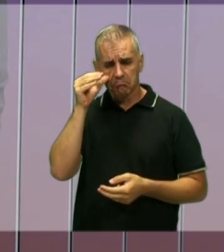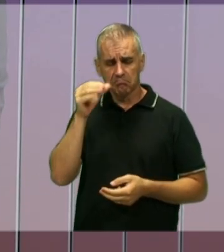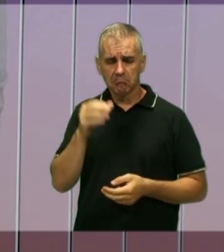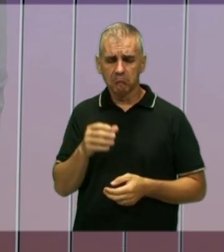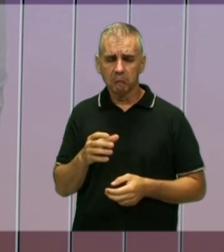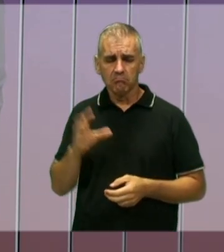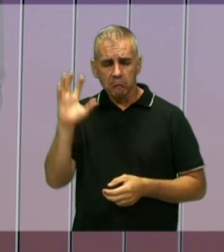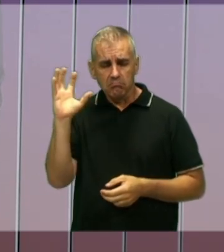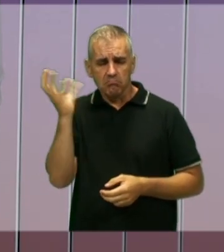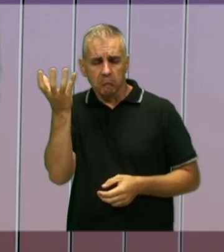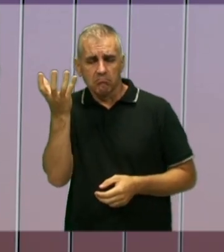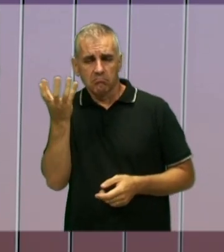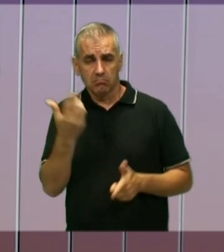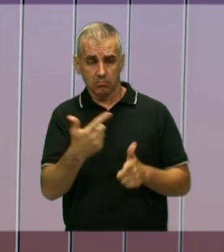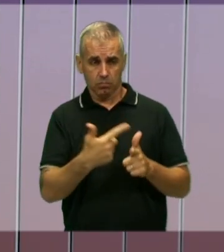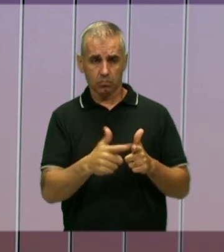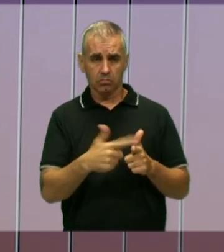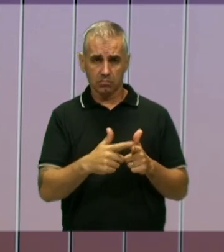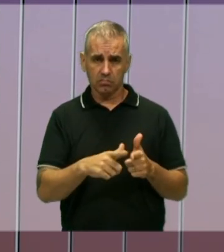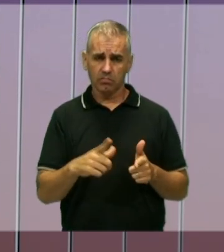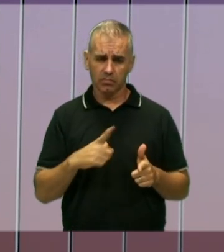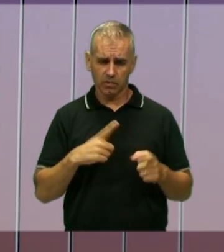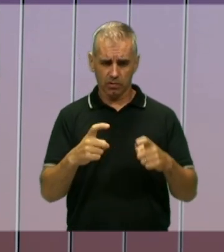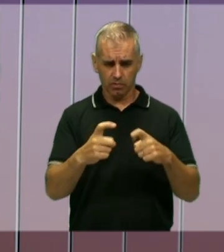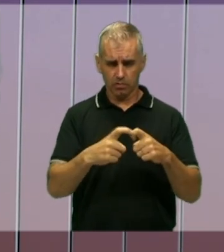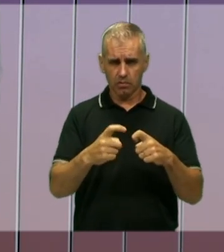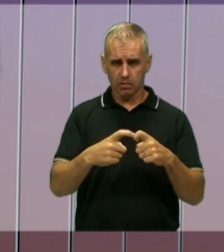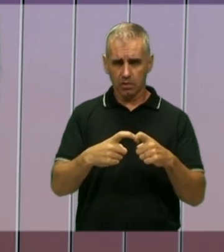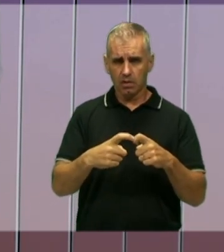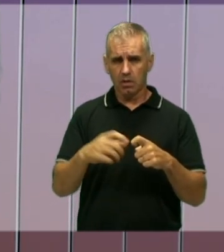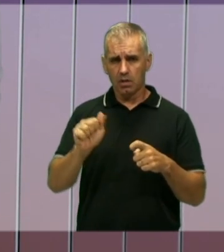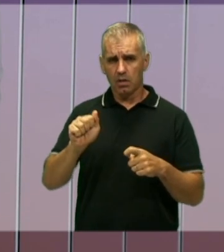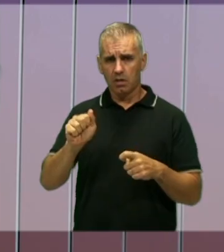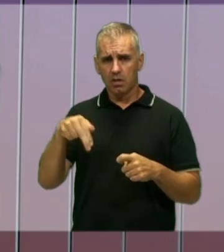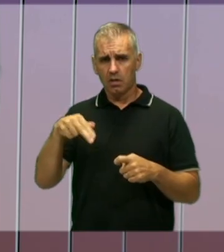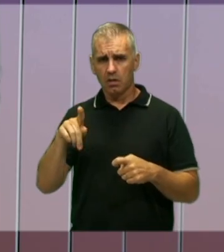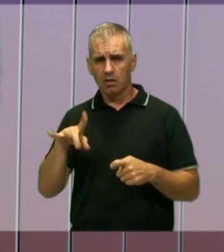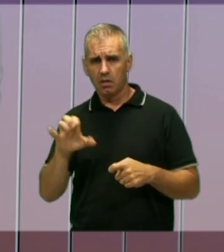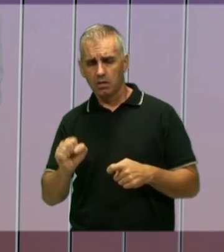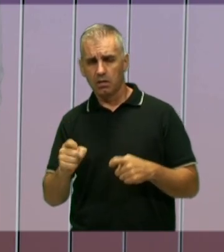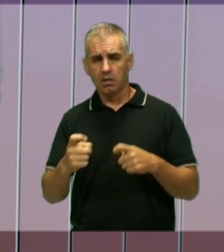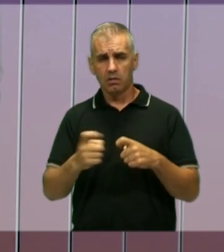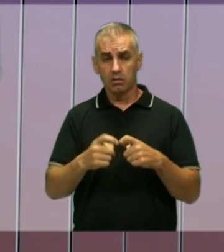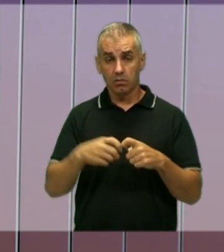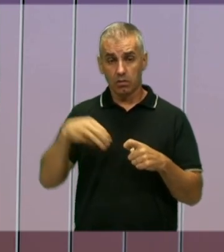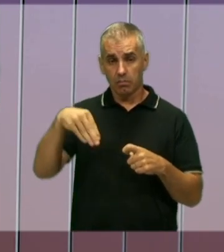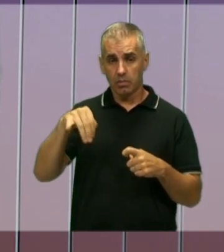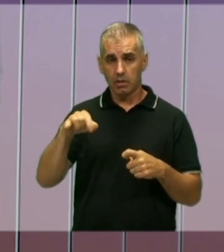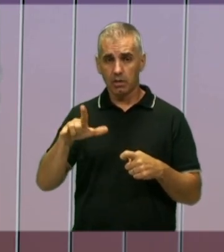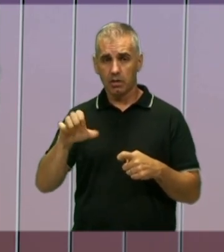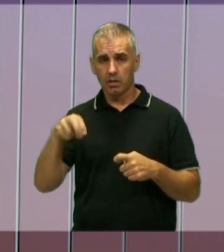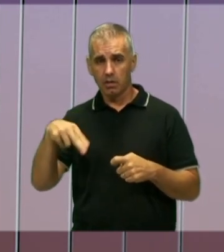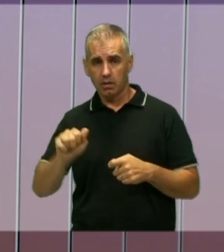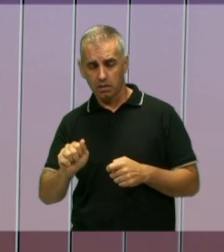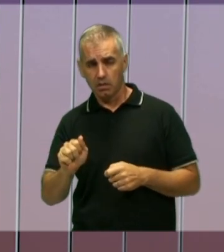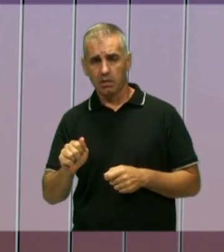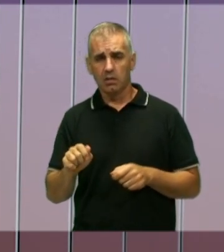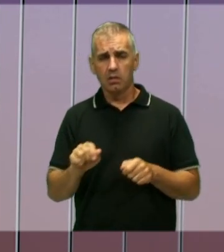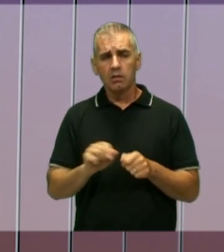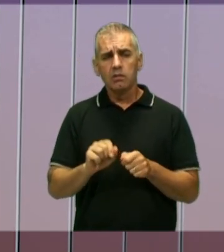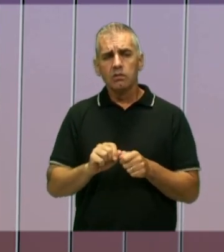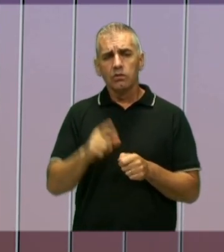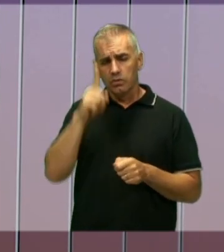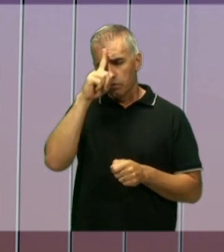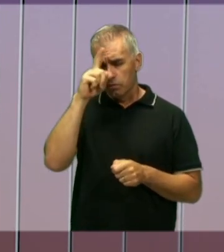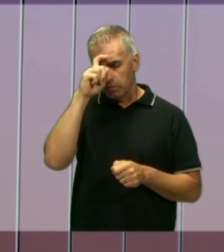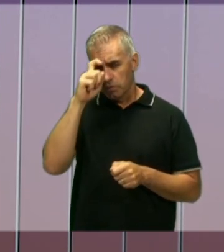Até foi levantada ali uma possibilidade, doutor André Luft, doutora Milene Lavado, né, me atenderam de pronto ali sobre esse